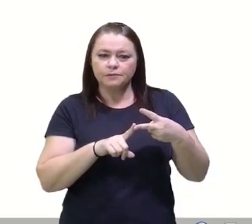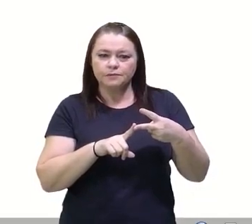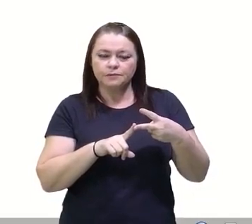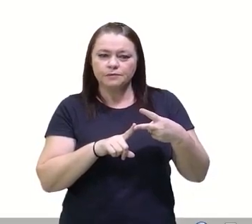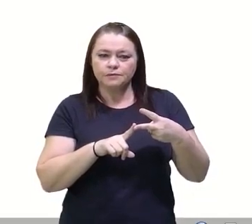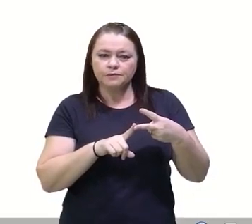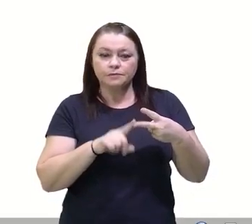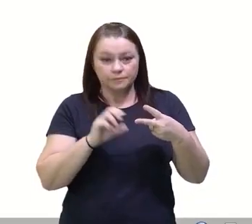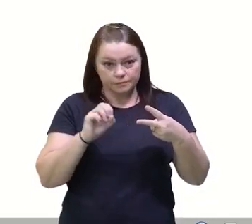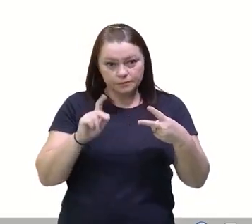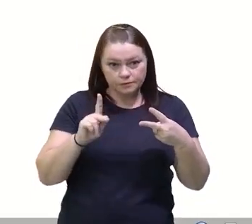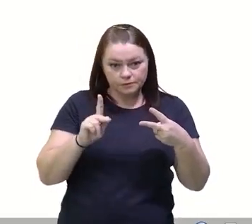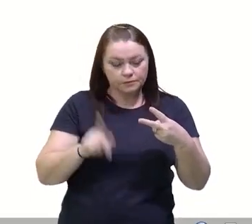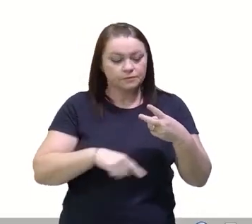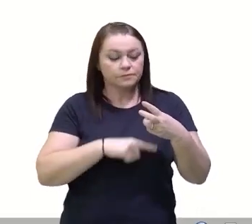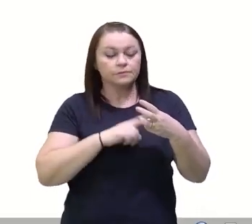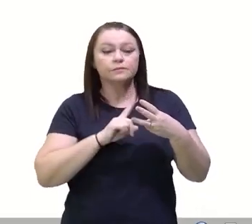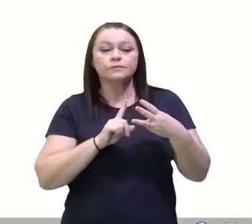tá certo?